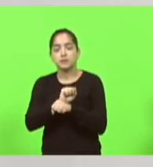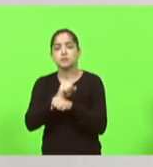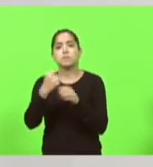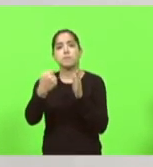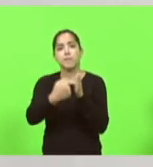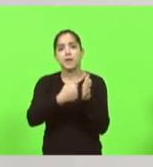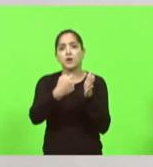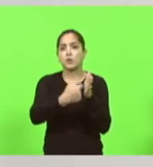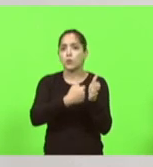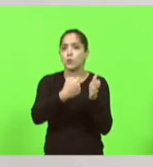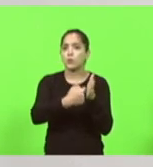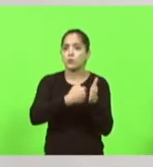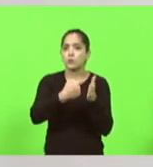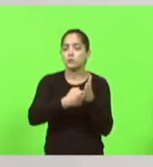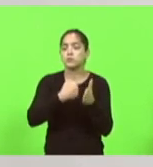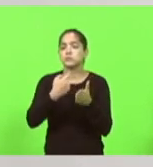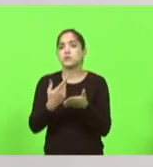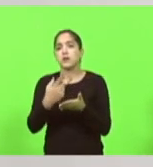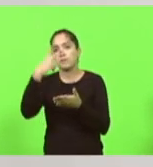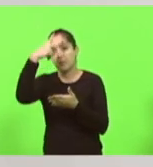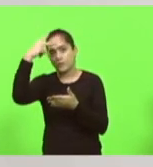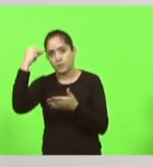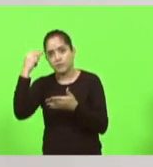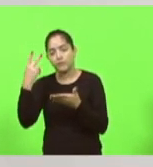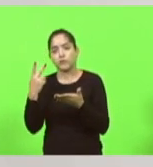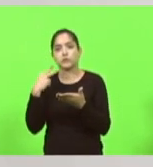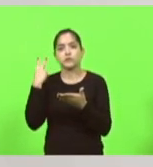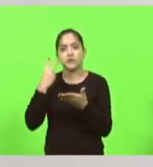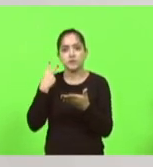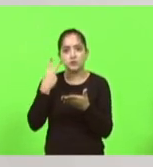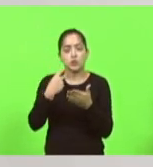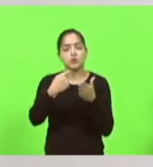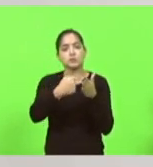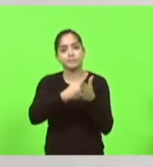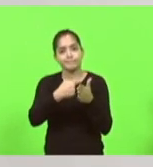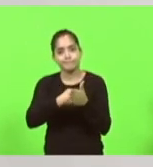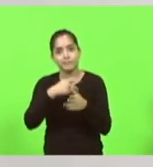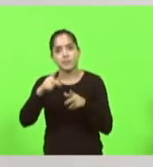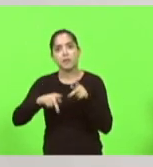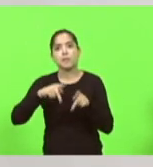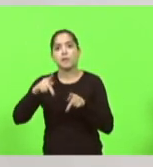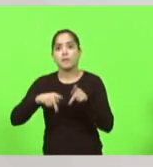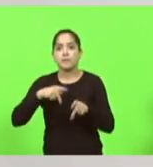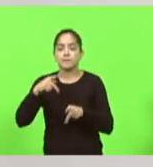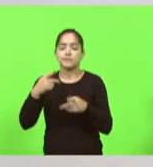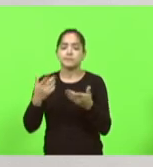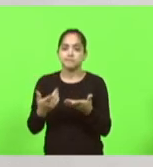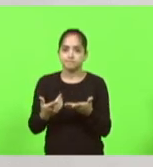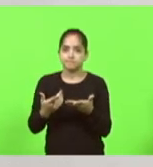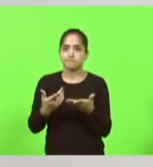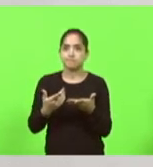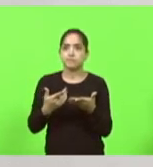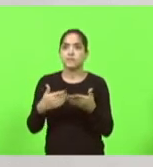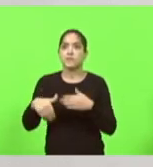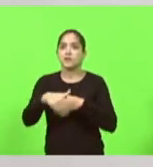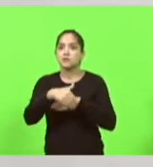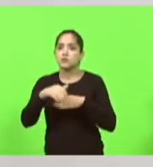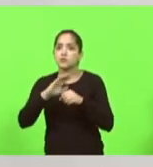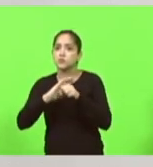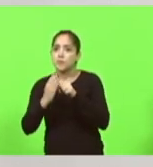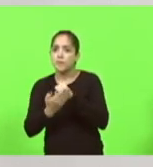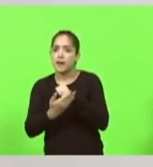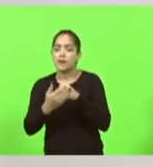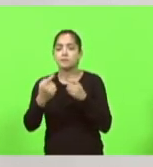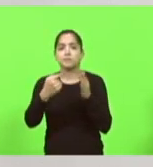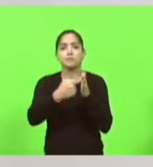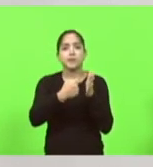eu sou questionado pelo prefeito, pelos vereadores, pelo povo tubaronense, o povo do centro, o povo dos bairros que caminha ali no centro,